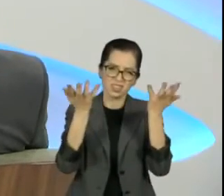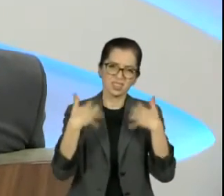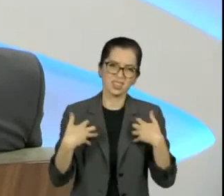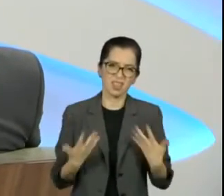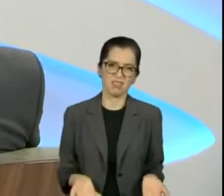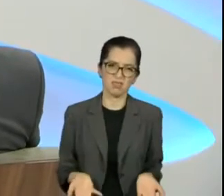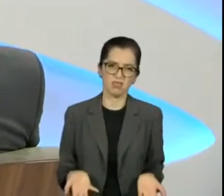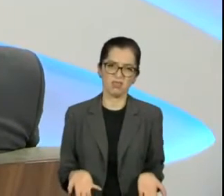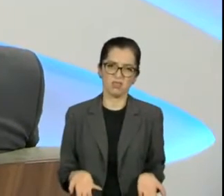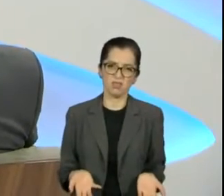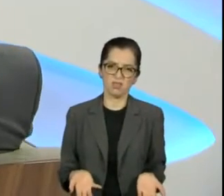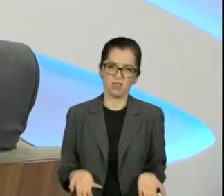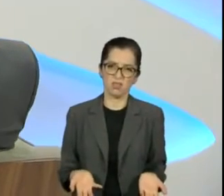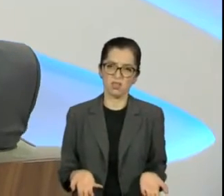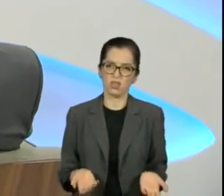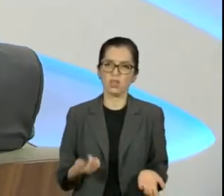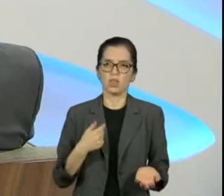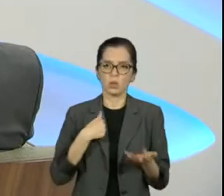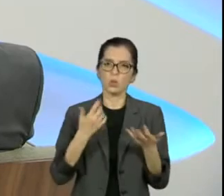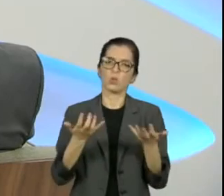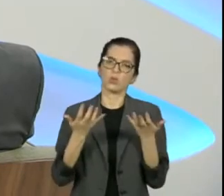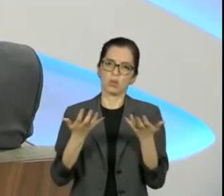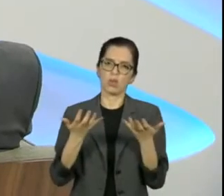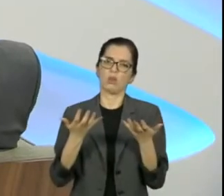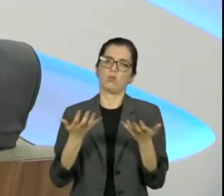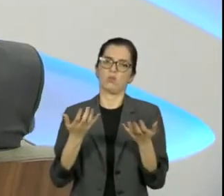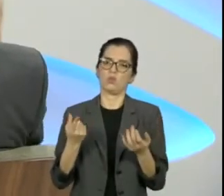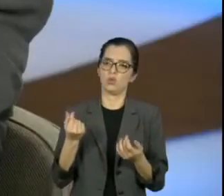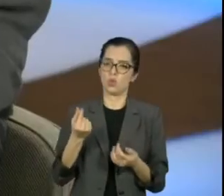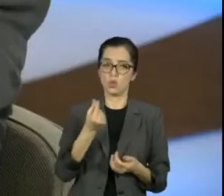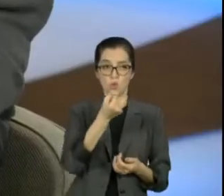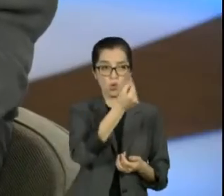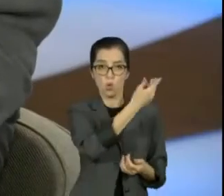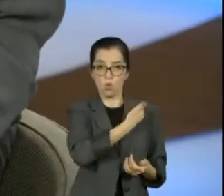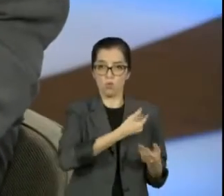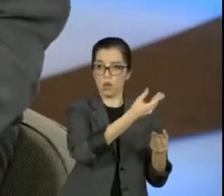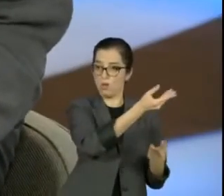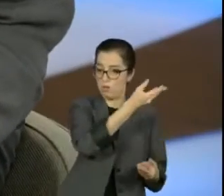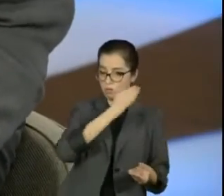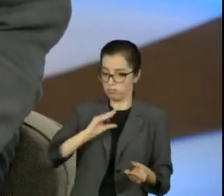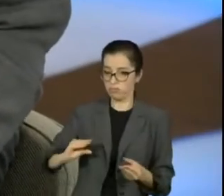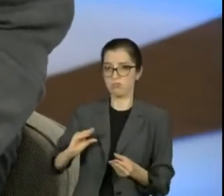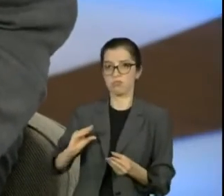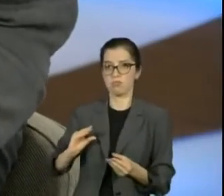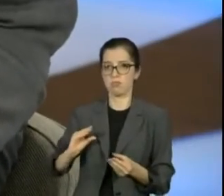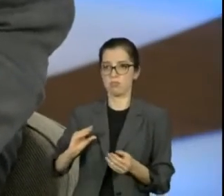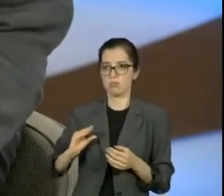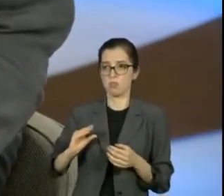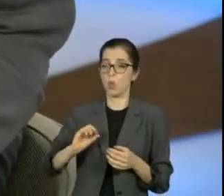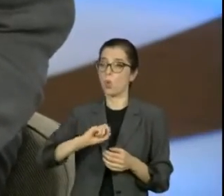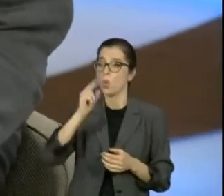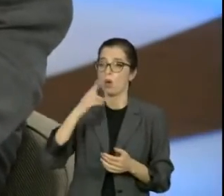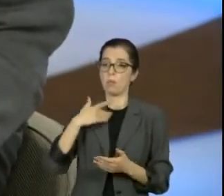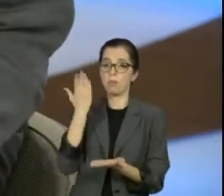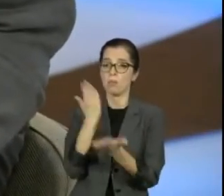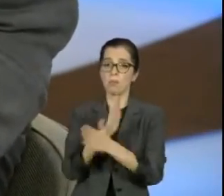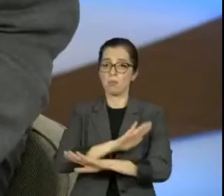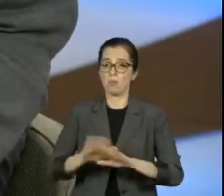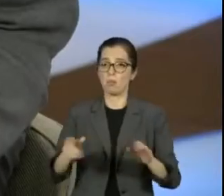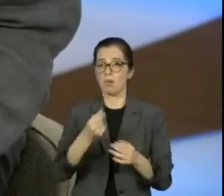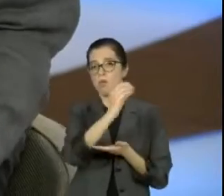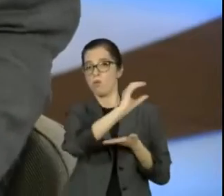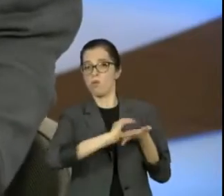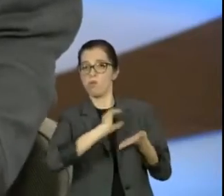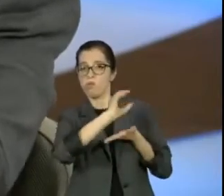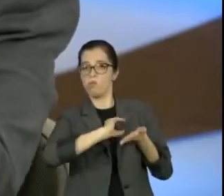pode doar. Então, vai ser igual aos Estados Unidos. Então, vai tirar a verba pública. Então, nós temos que começar a parar com...